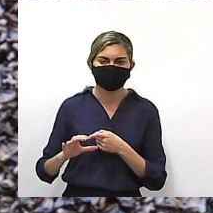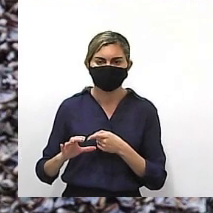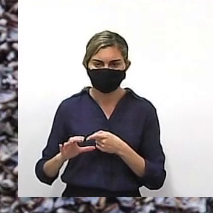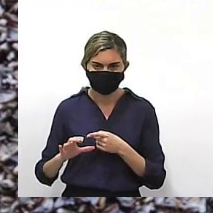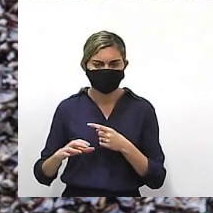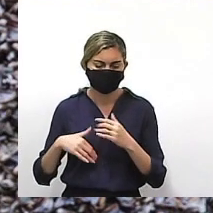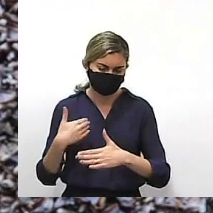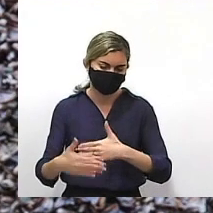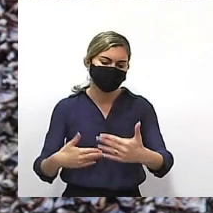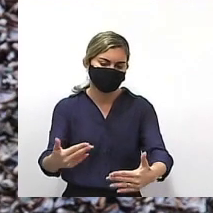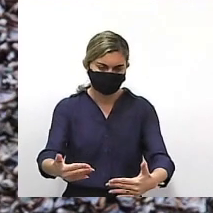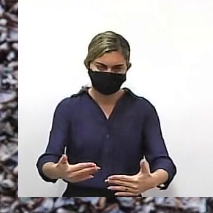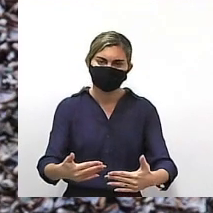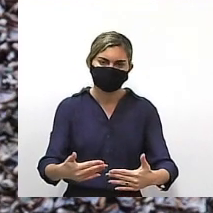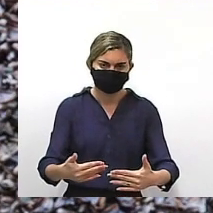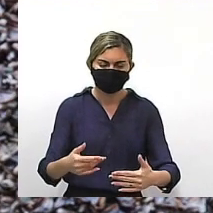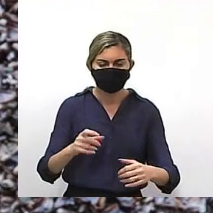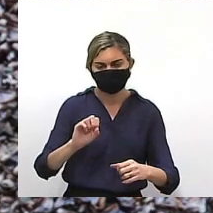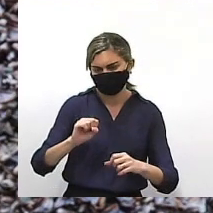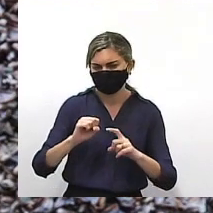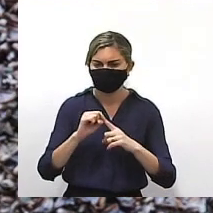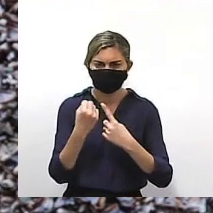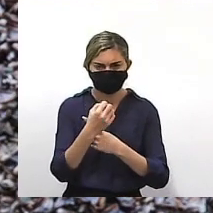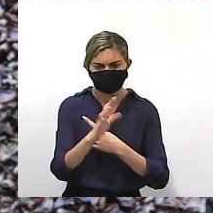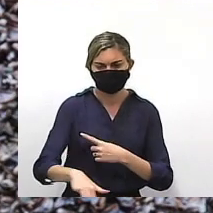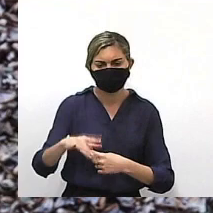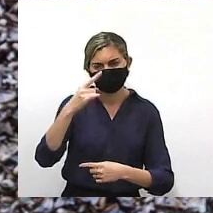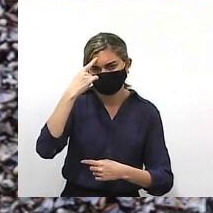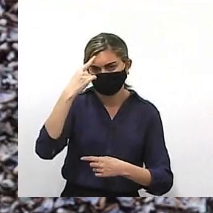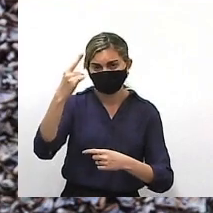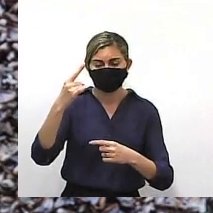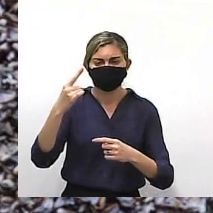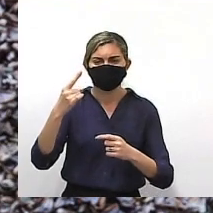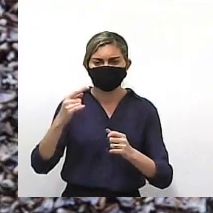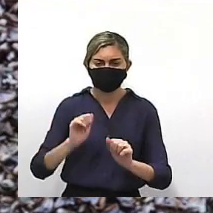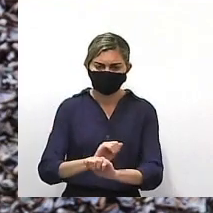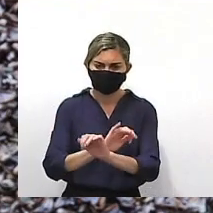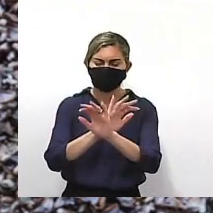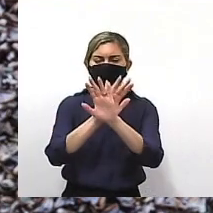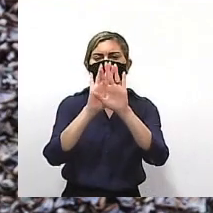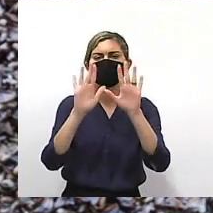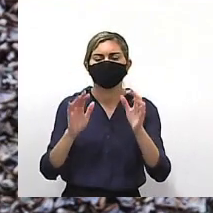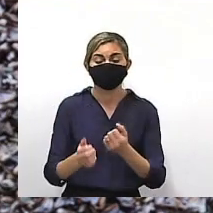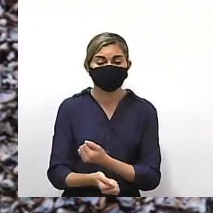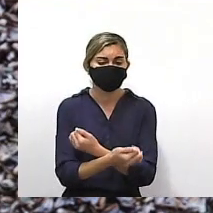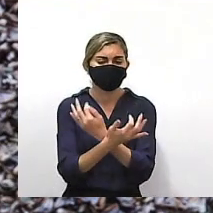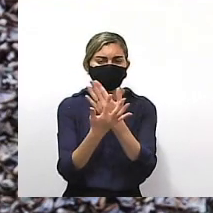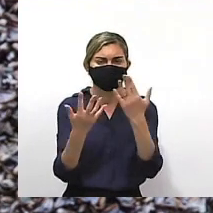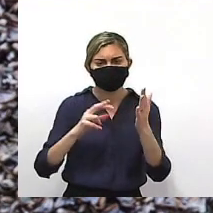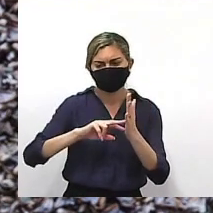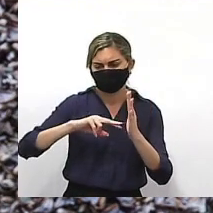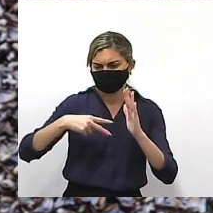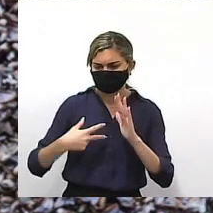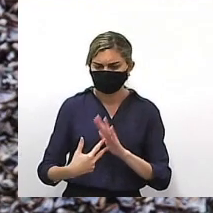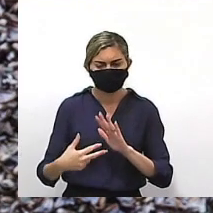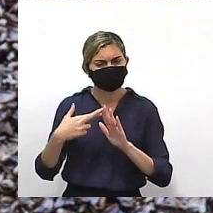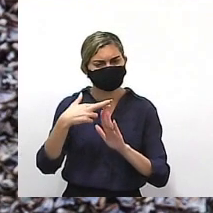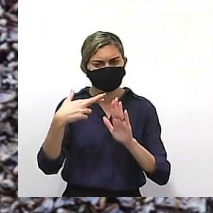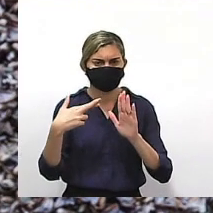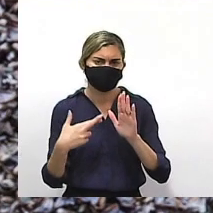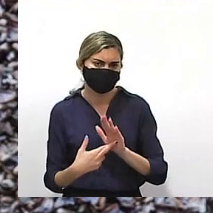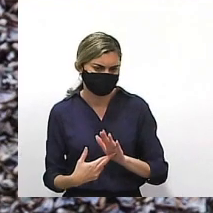Em consequência disso, o sociólogo deve ter uma ideia bem clara quanto ao significado dessas